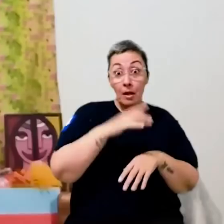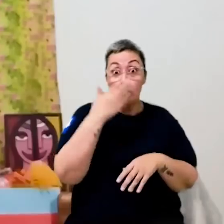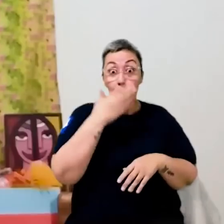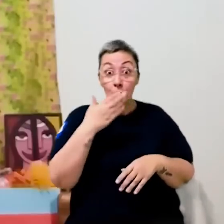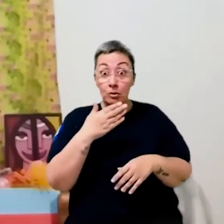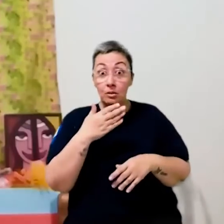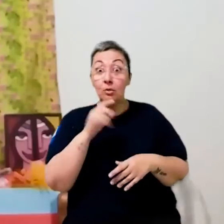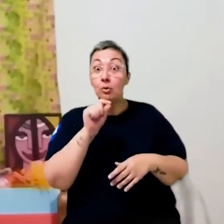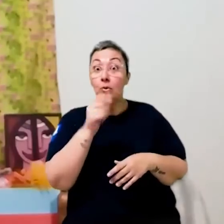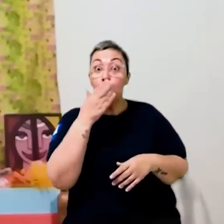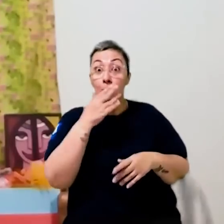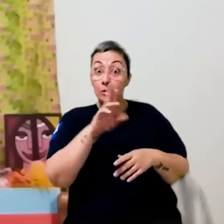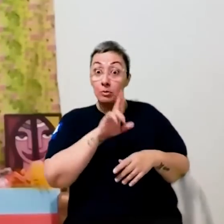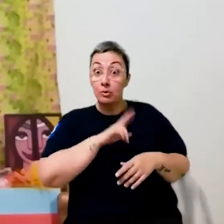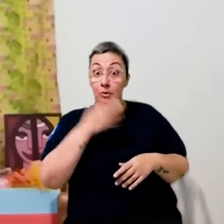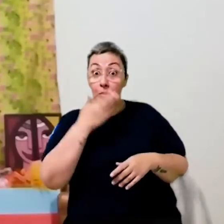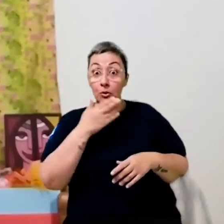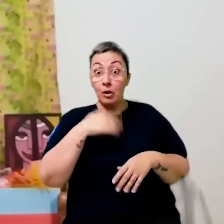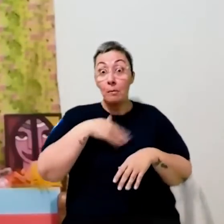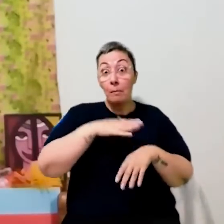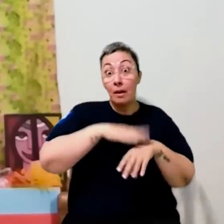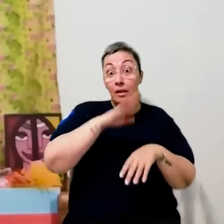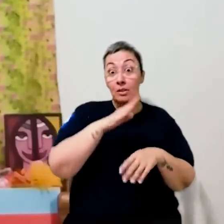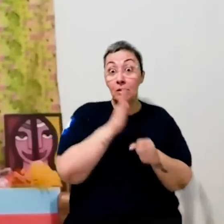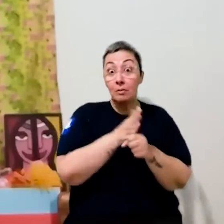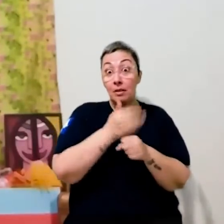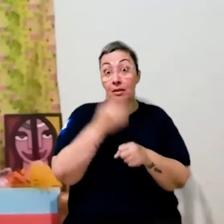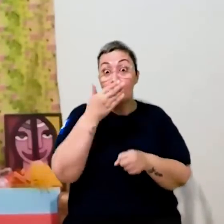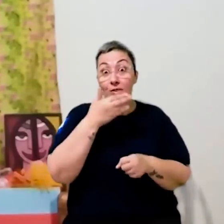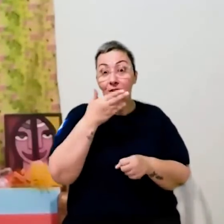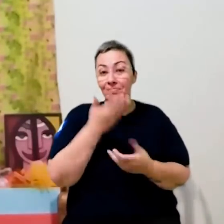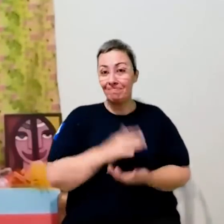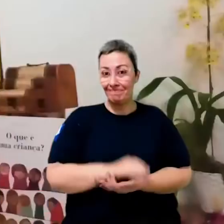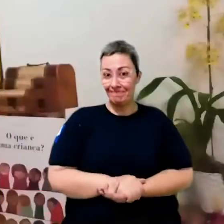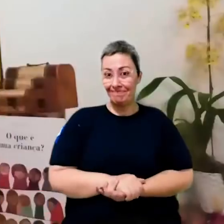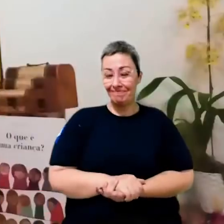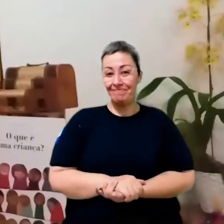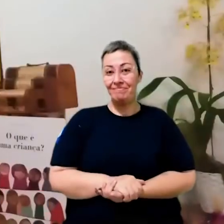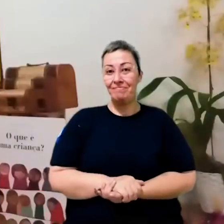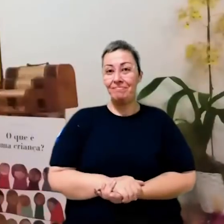mais doce. O doce respondeu pro doce que o doce mais doce é o doce de batata doce.